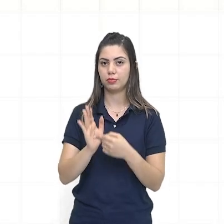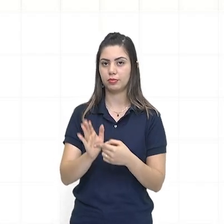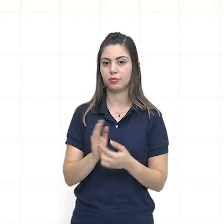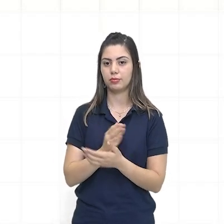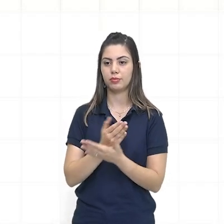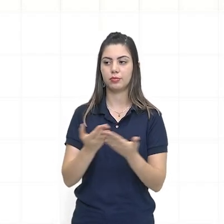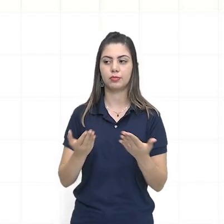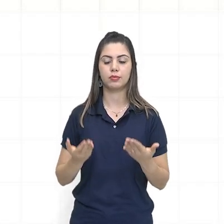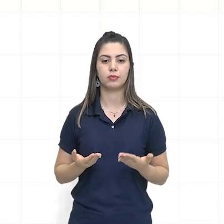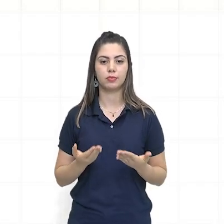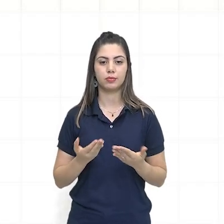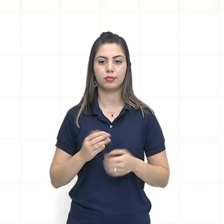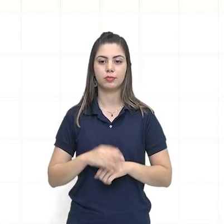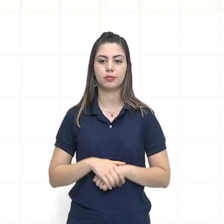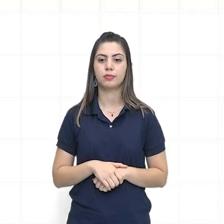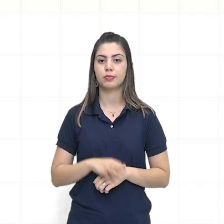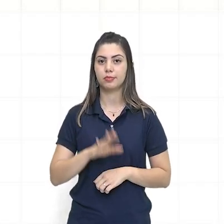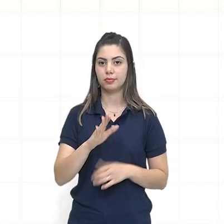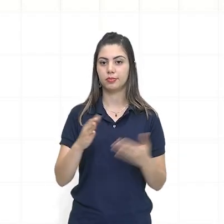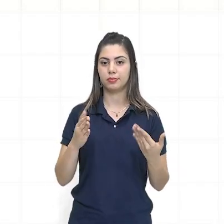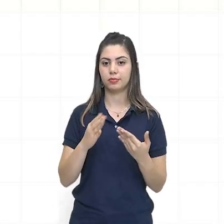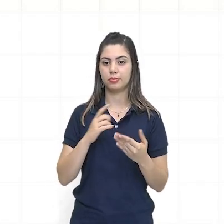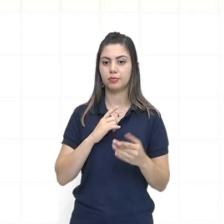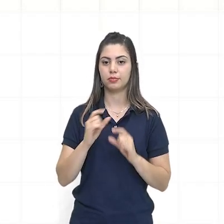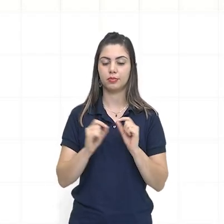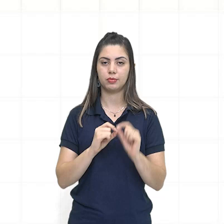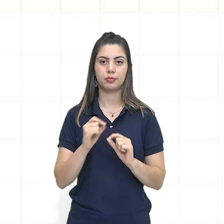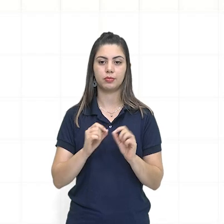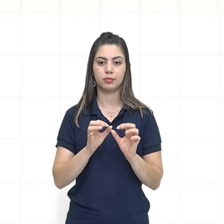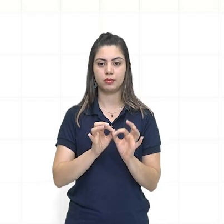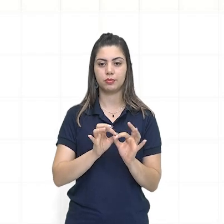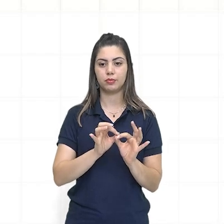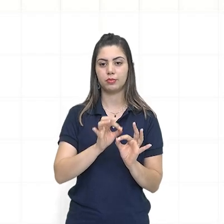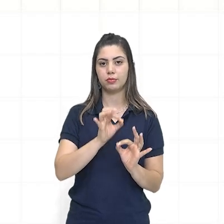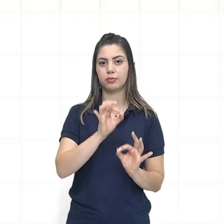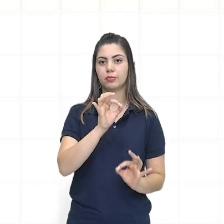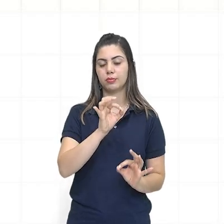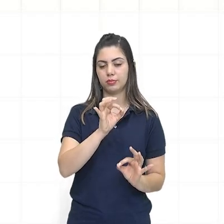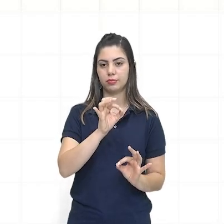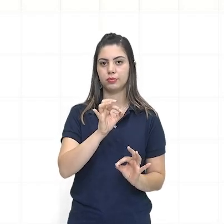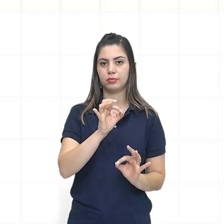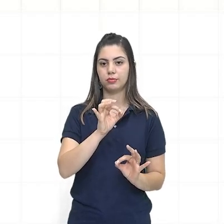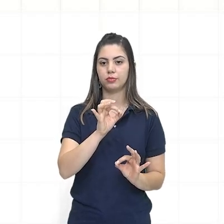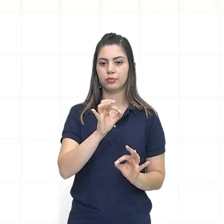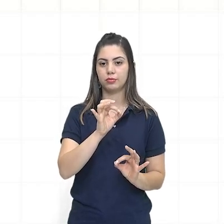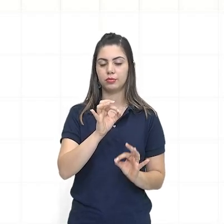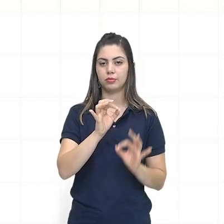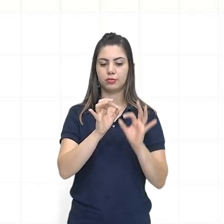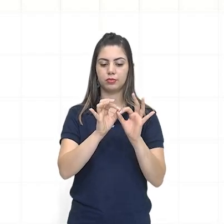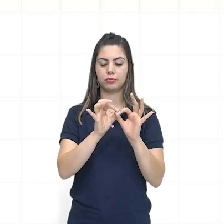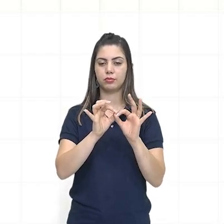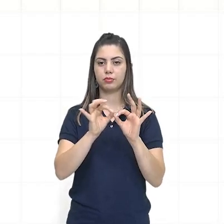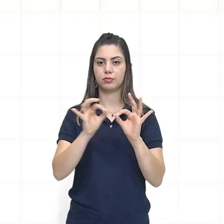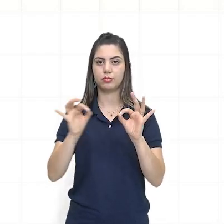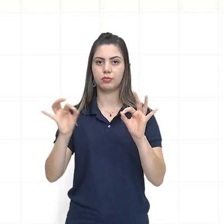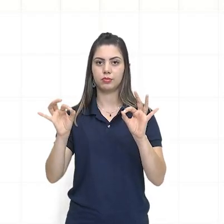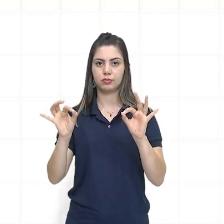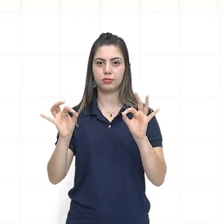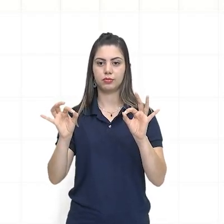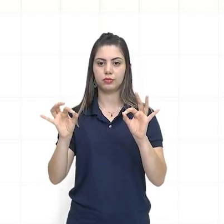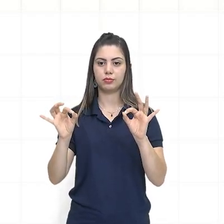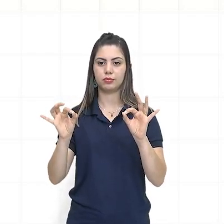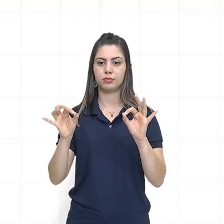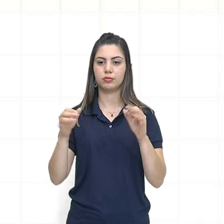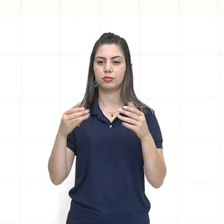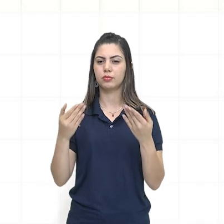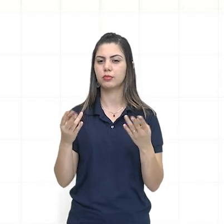verem a reta na direção vertical aqui da porta e a outra aqui.